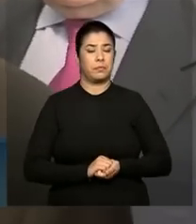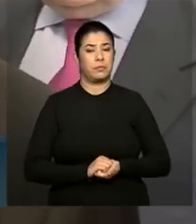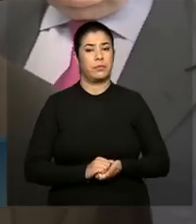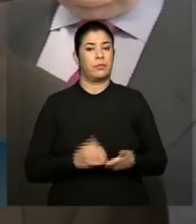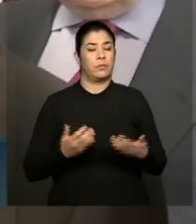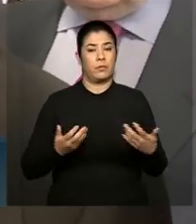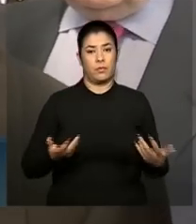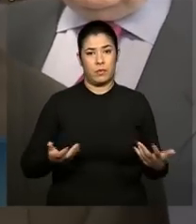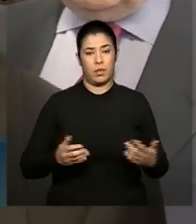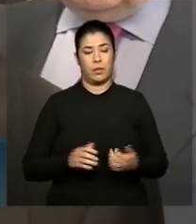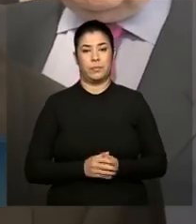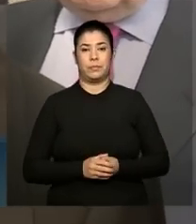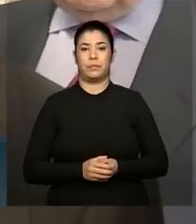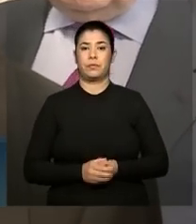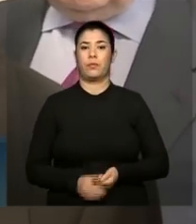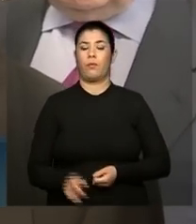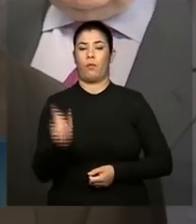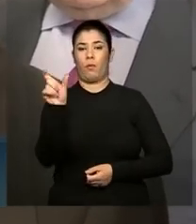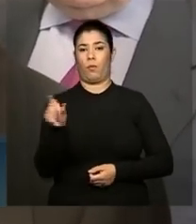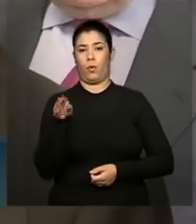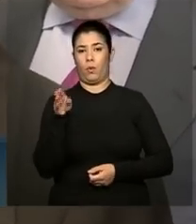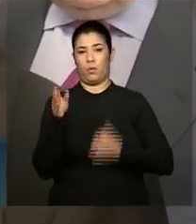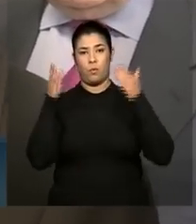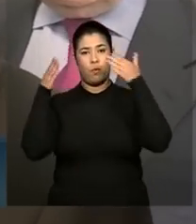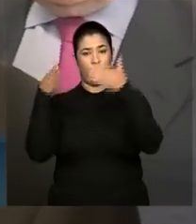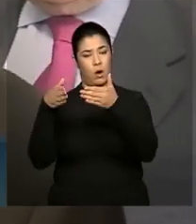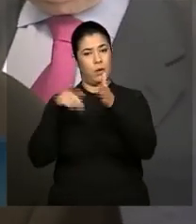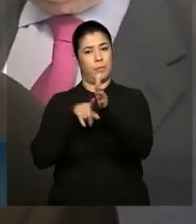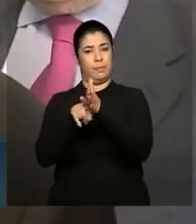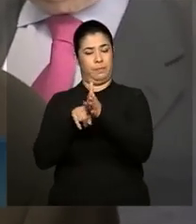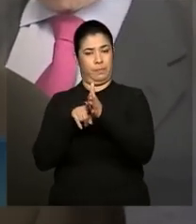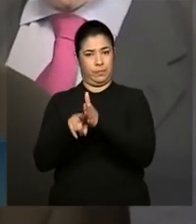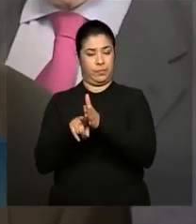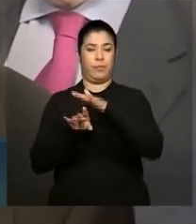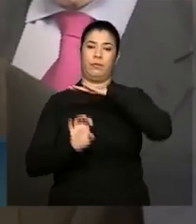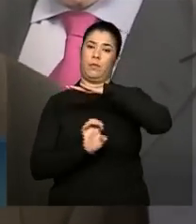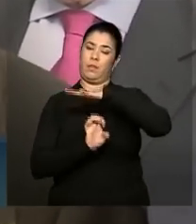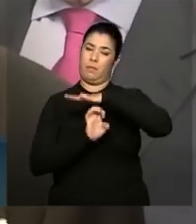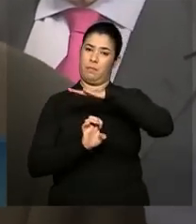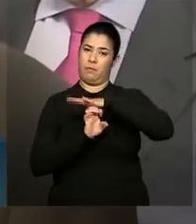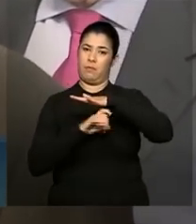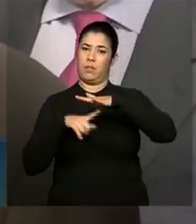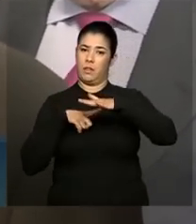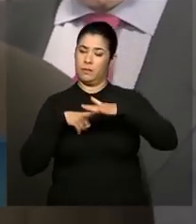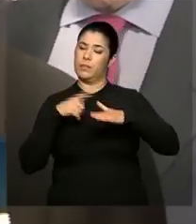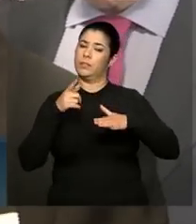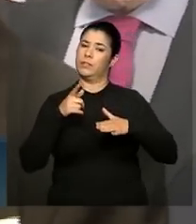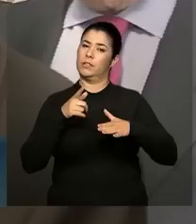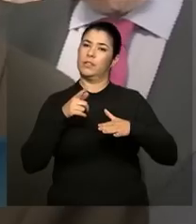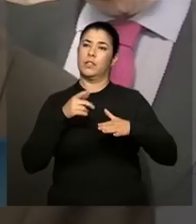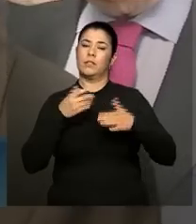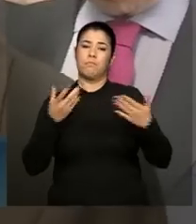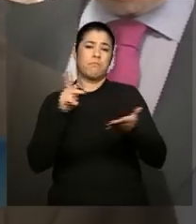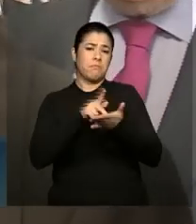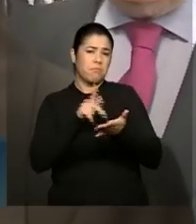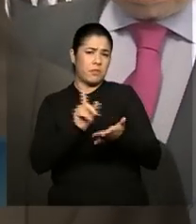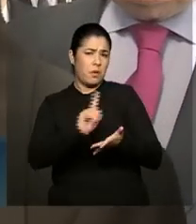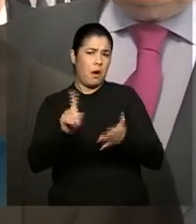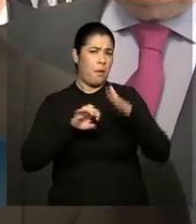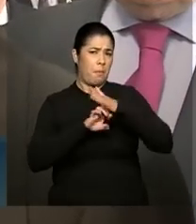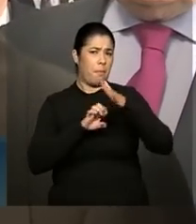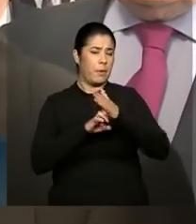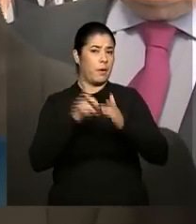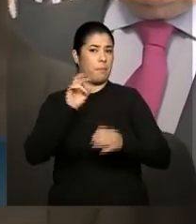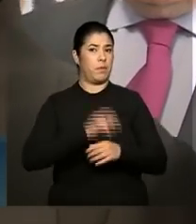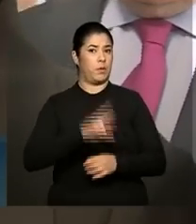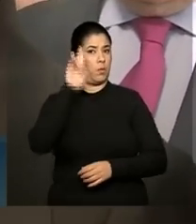coisa tem a ver com a investigação, né? As empresas vão ser investigadas, as empresas, os donos das empresas